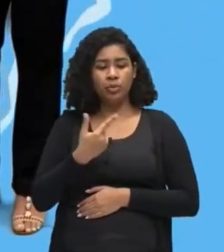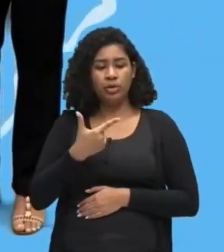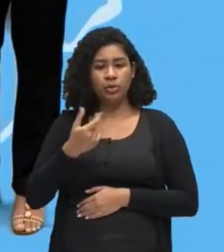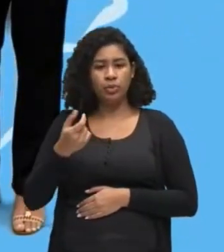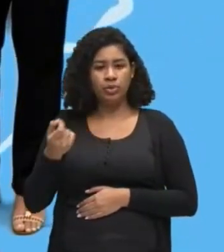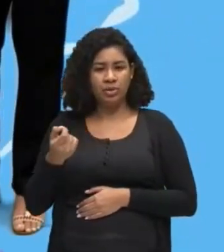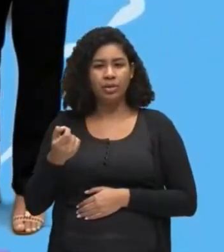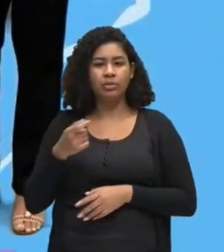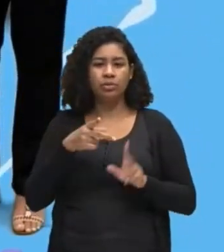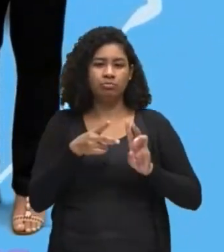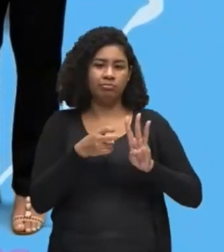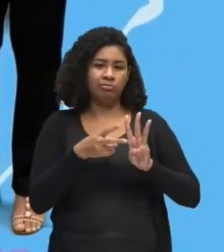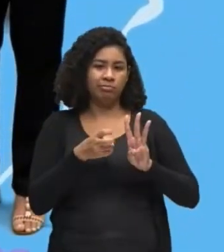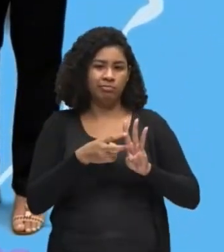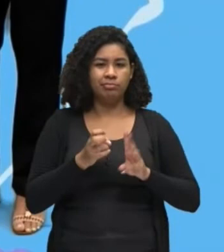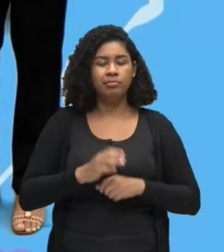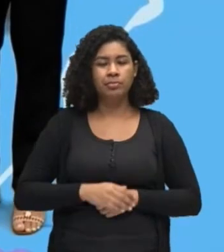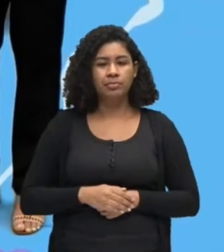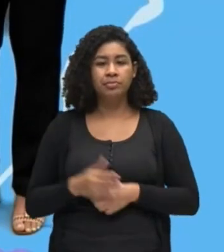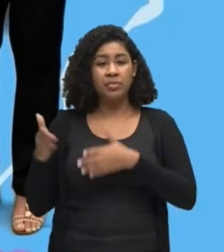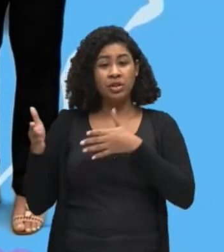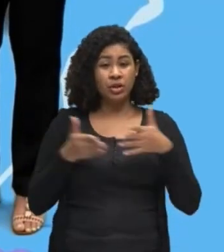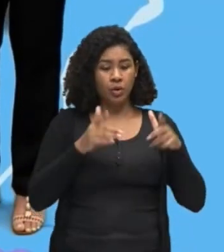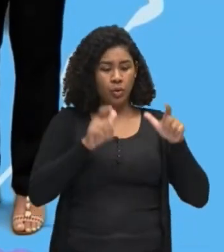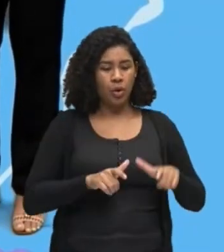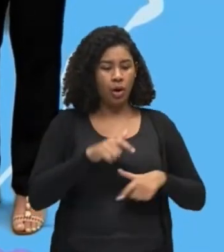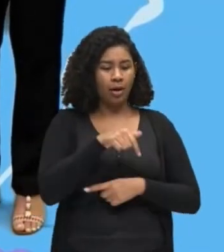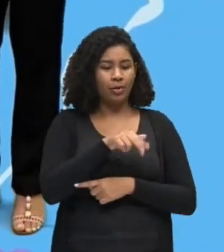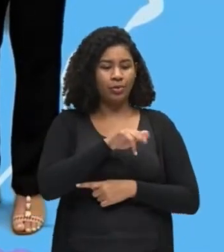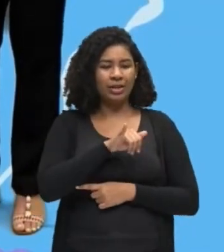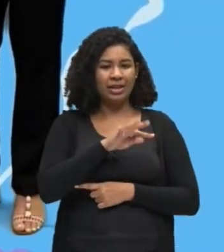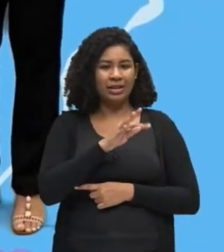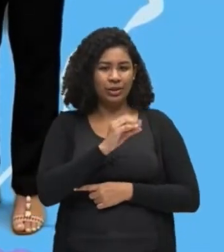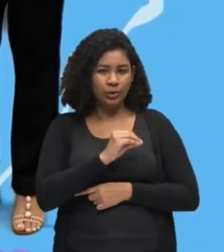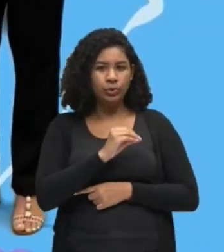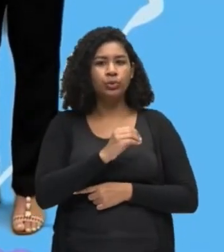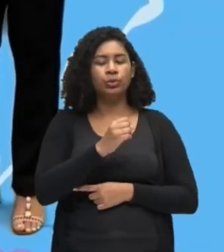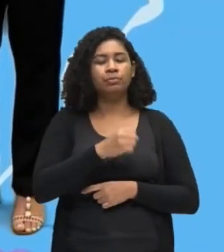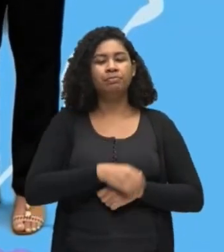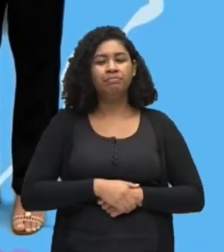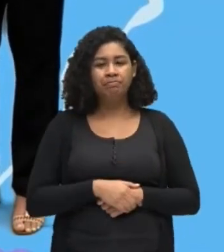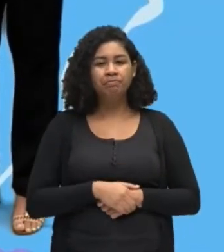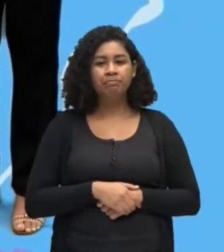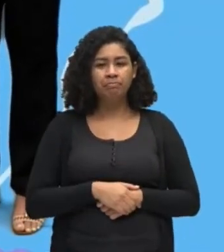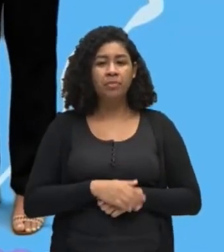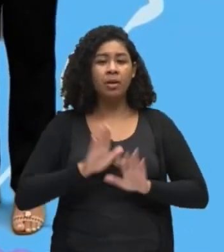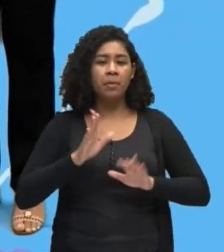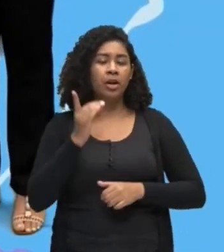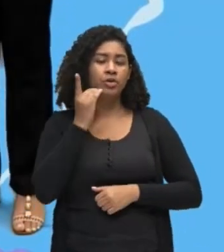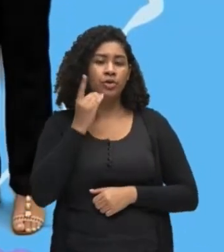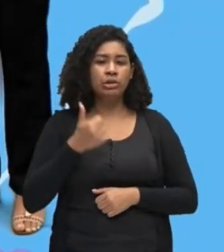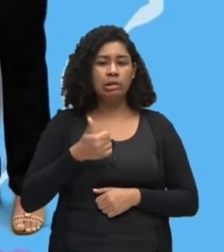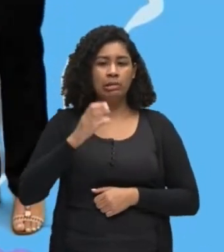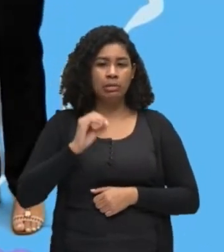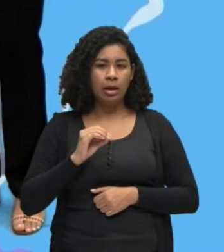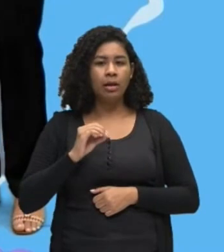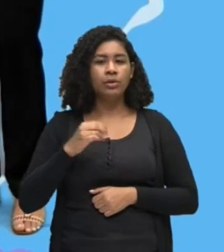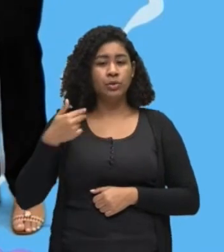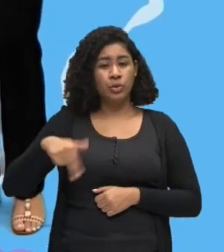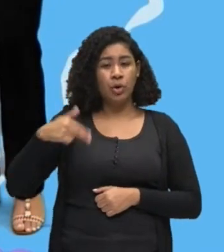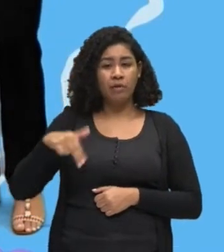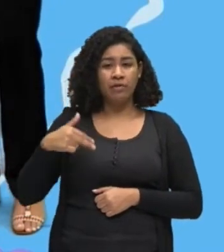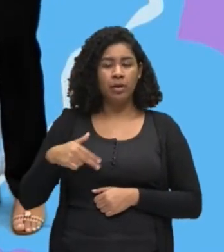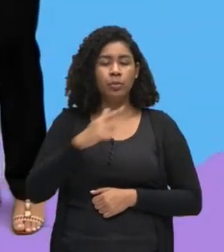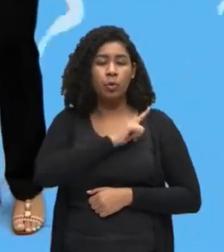em outubro de 1638. Em 10 de novembro, Pedro Teixeira foi recebido em audiência pelo governador